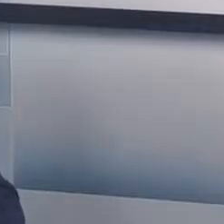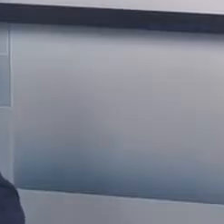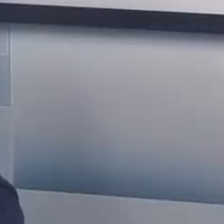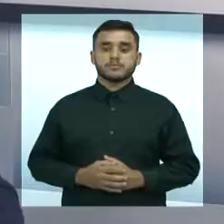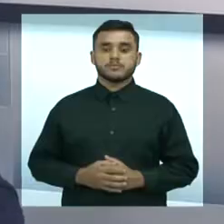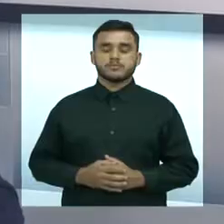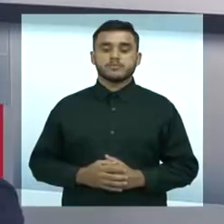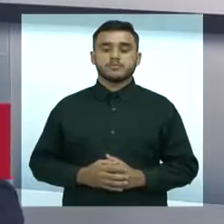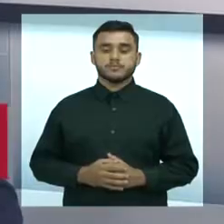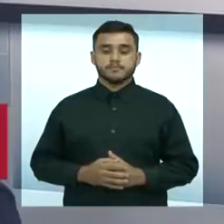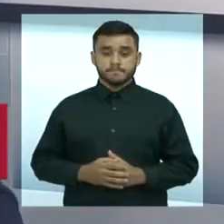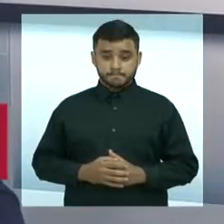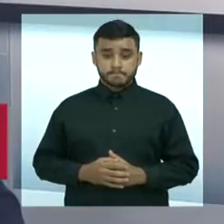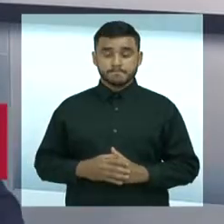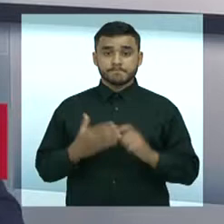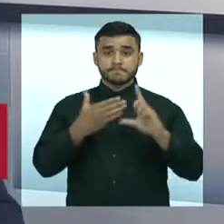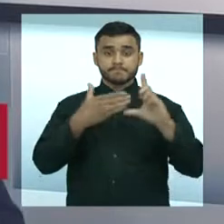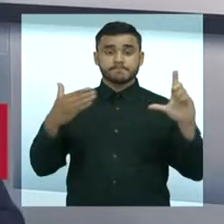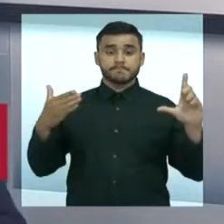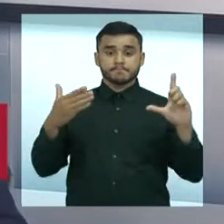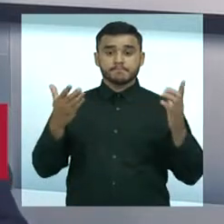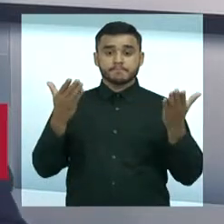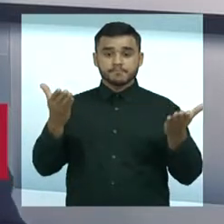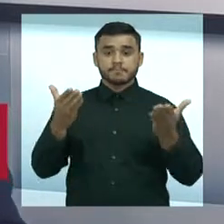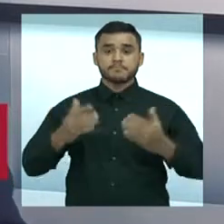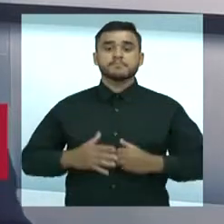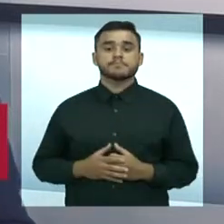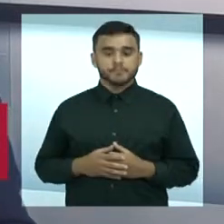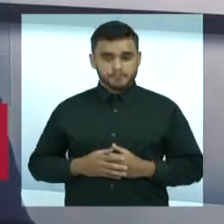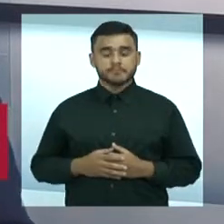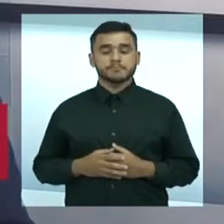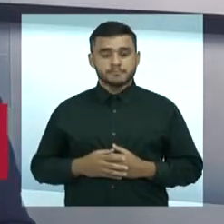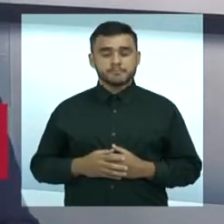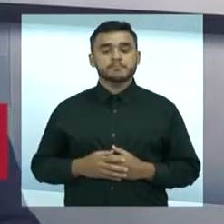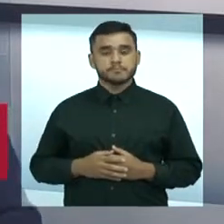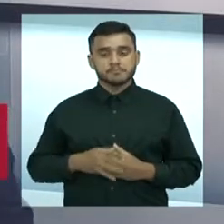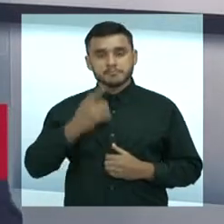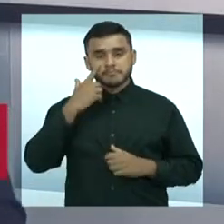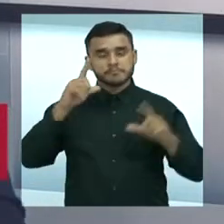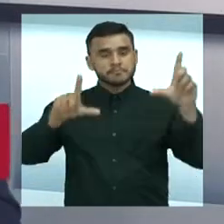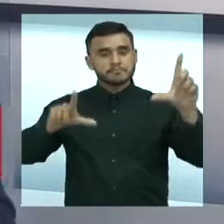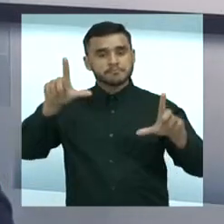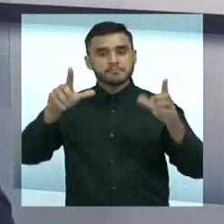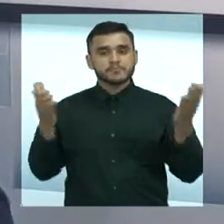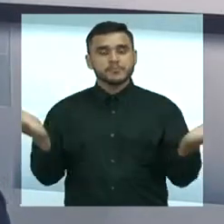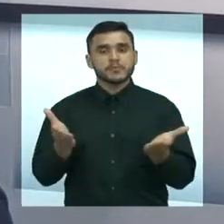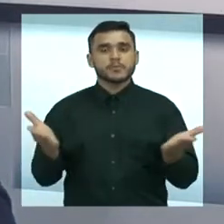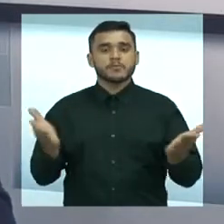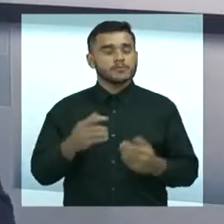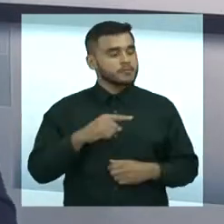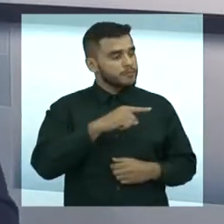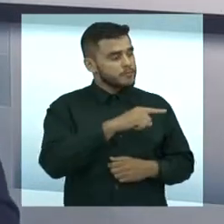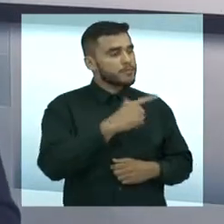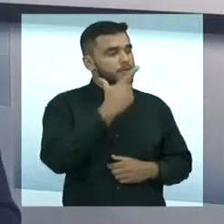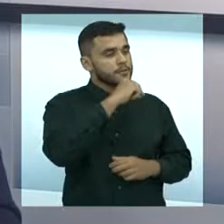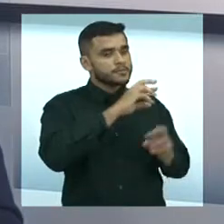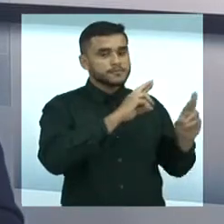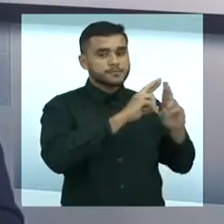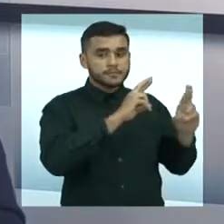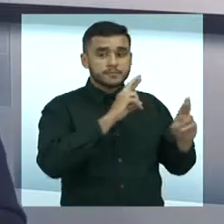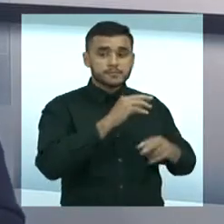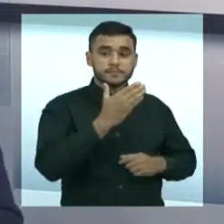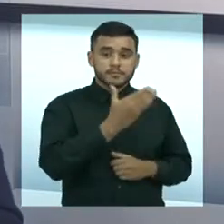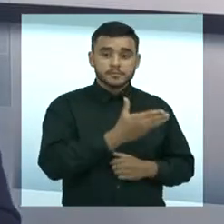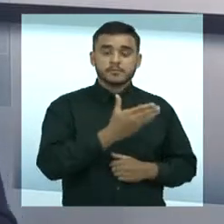De volta com o programa Plenário da Cidade, um programa especial com a participação do consultor político Luiz